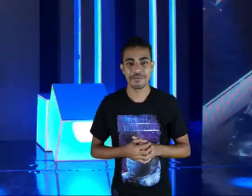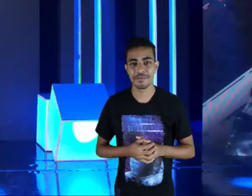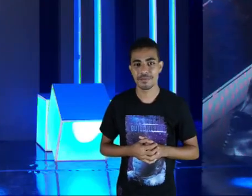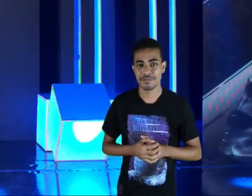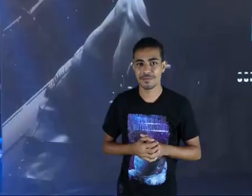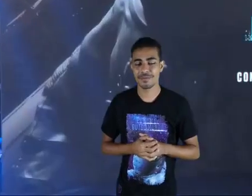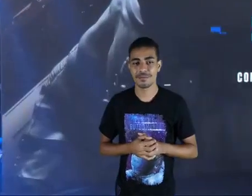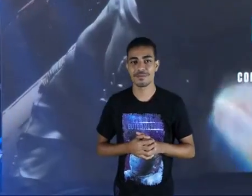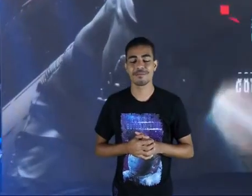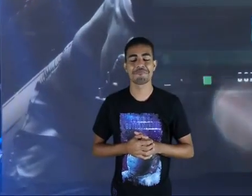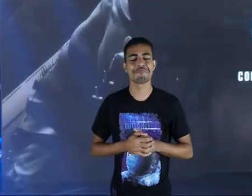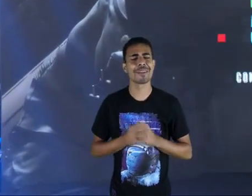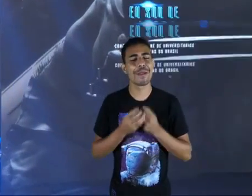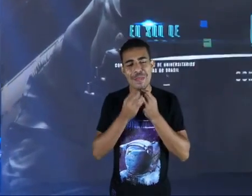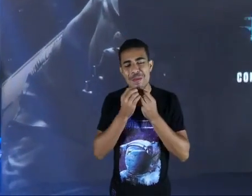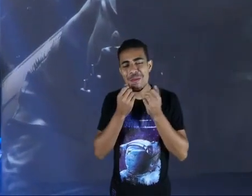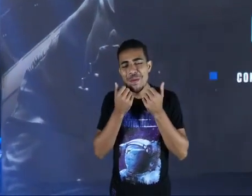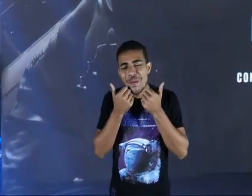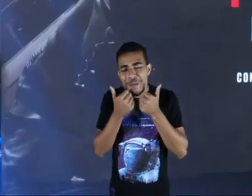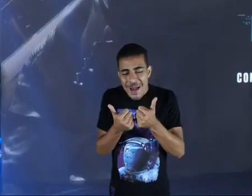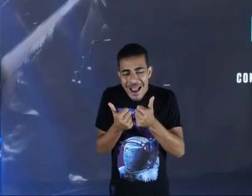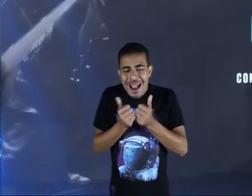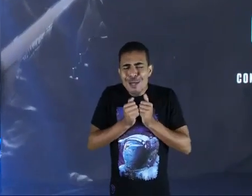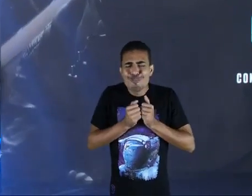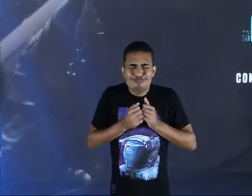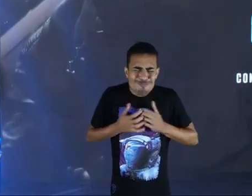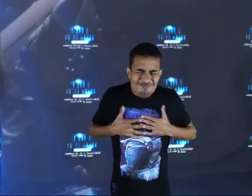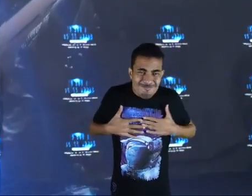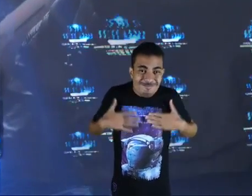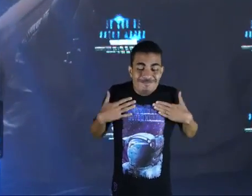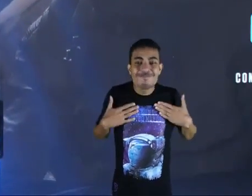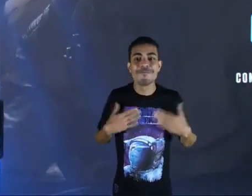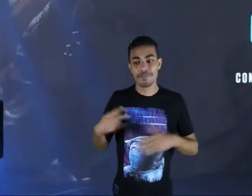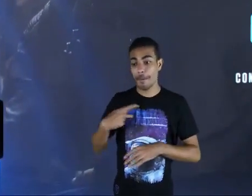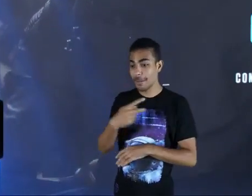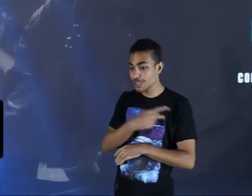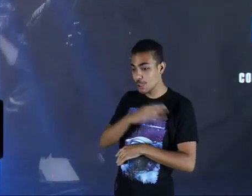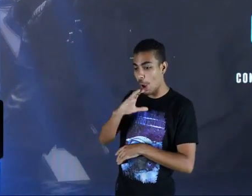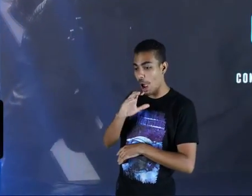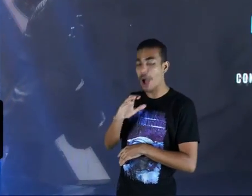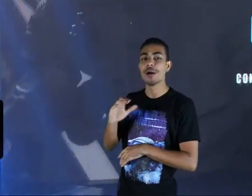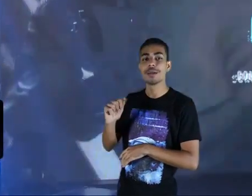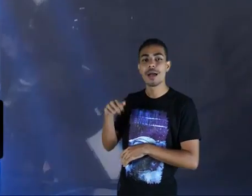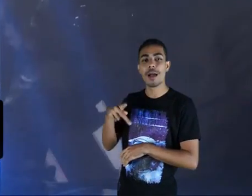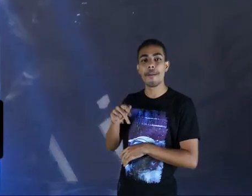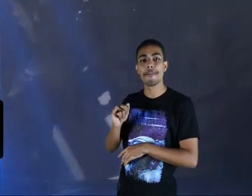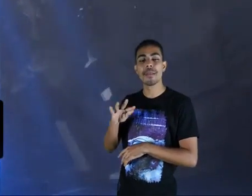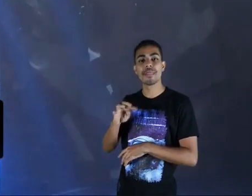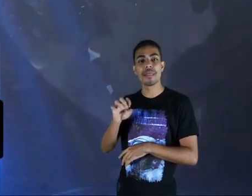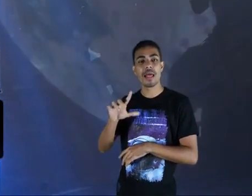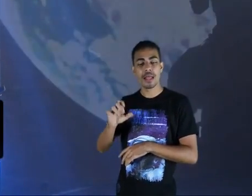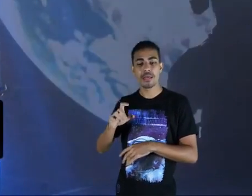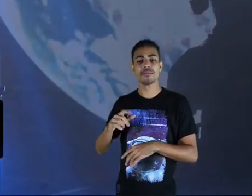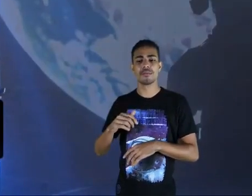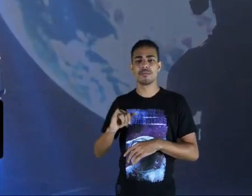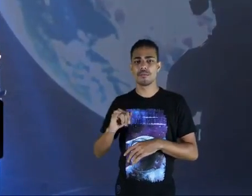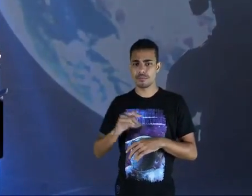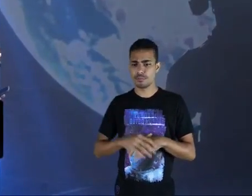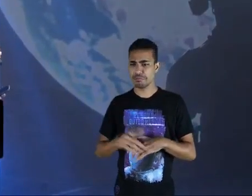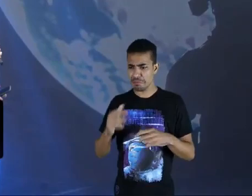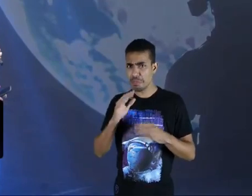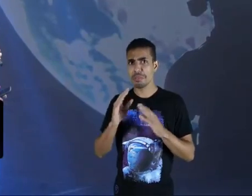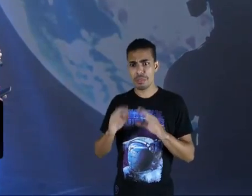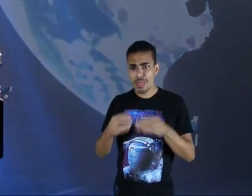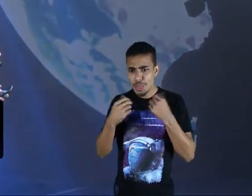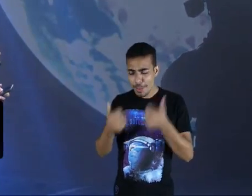Tudo bem, um prazer estar com vocês, pastor Campitelli, alegria. Tudo bom por aí? Eu vi que a moçada